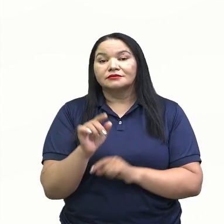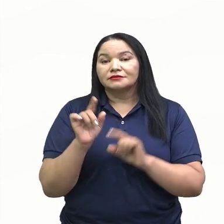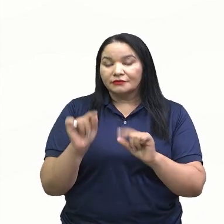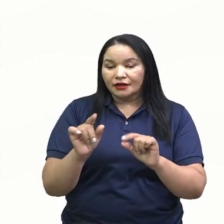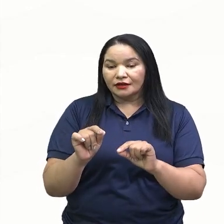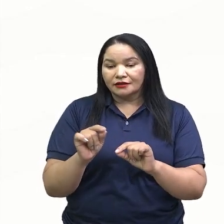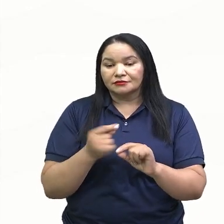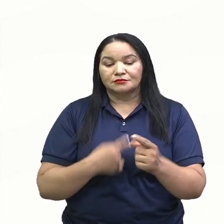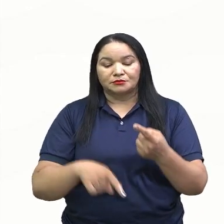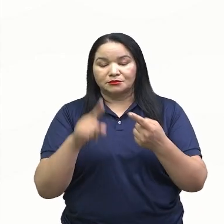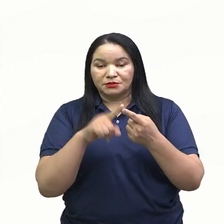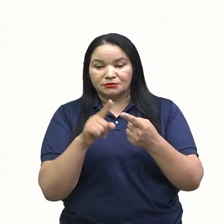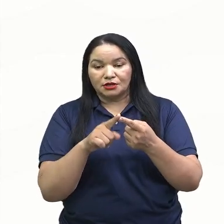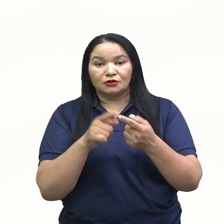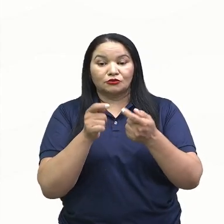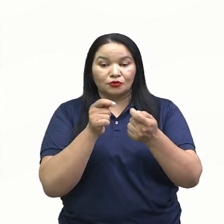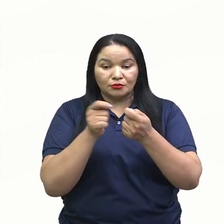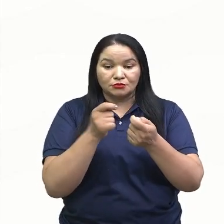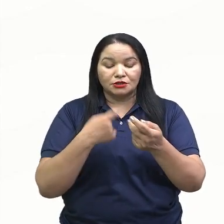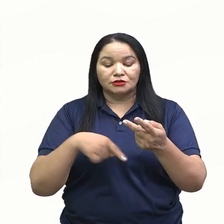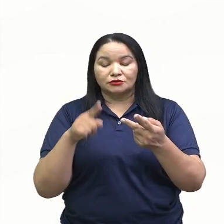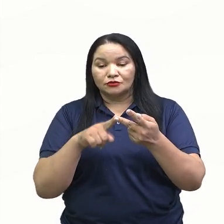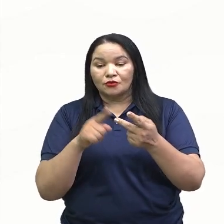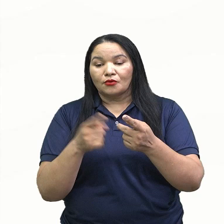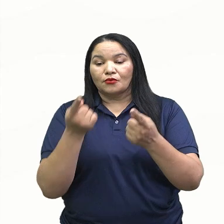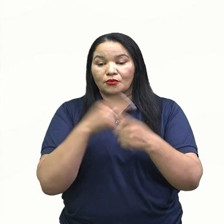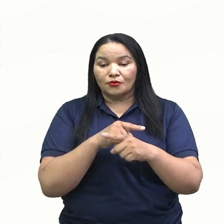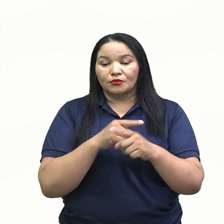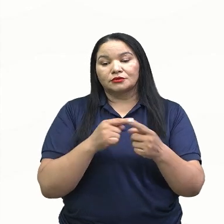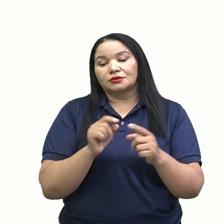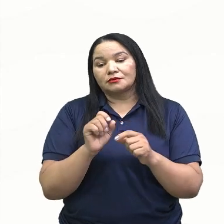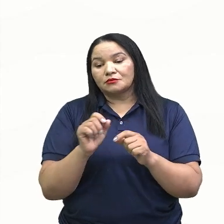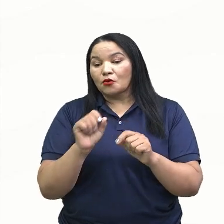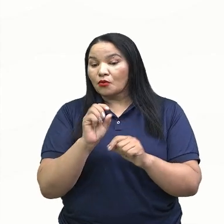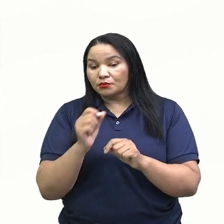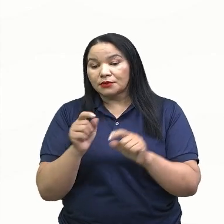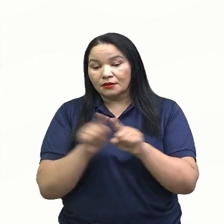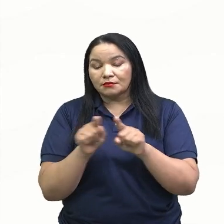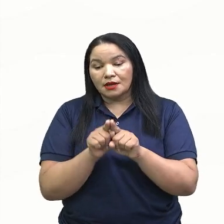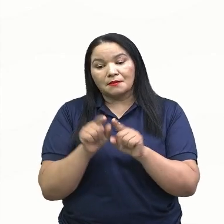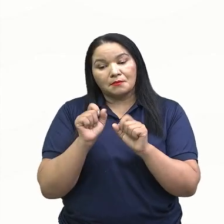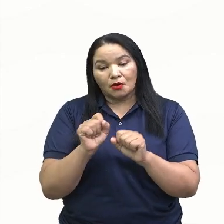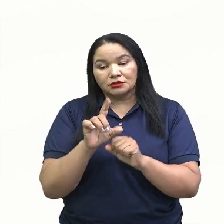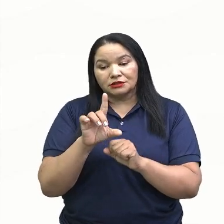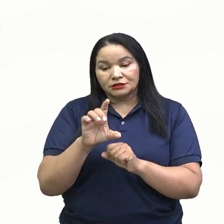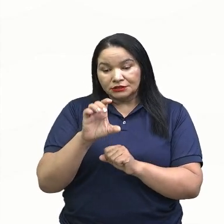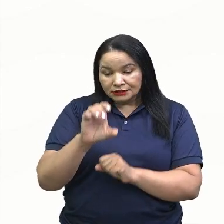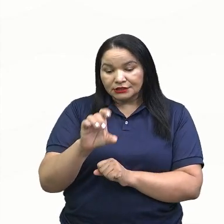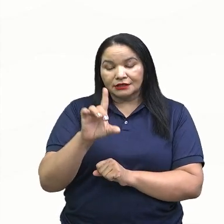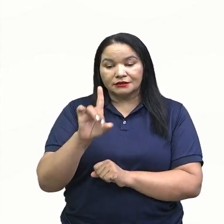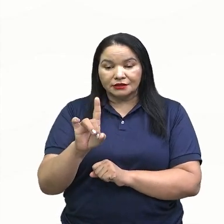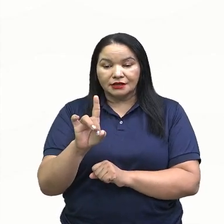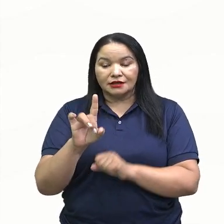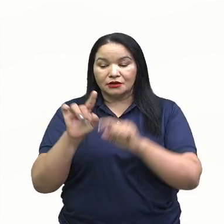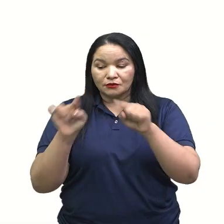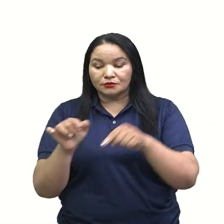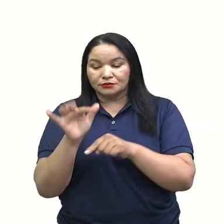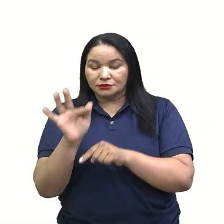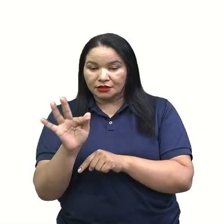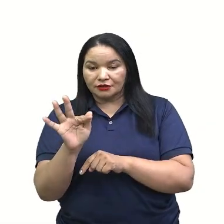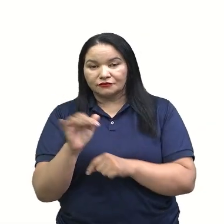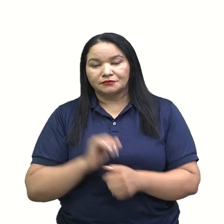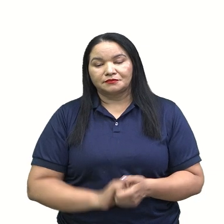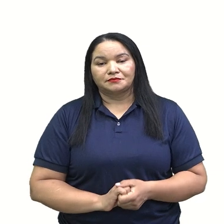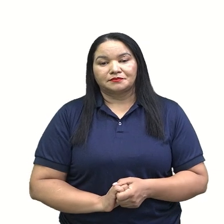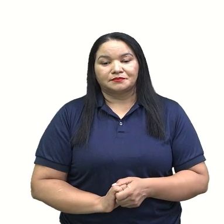Imagem. O contradomínio também pode aparecer assim, contradomínio de F. Tudo bem? Ah, professora, complicou tudo, eu não